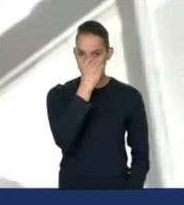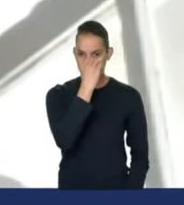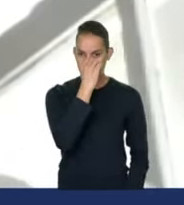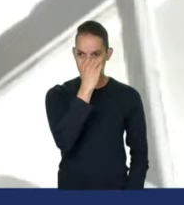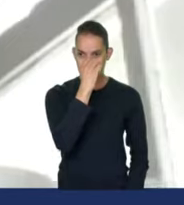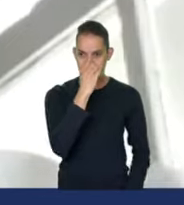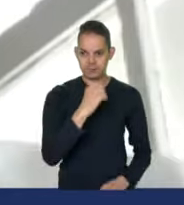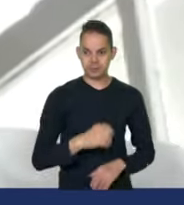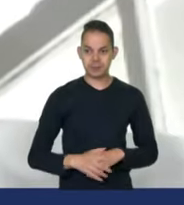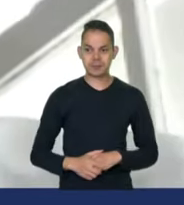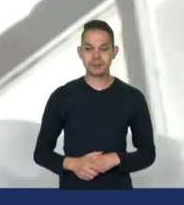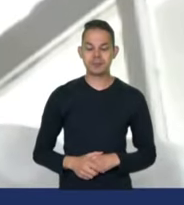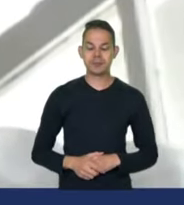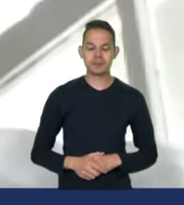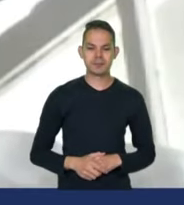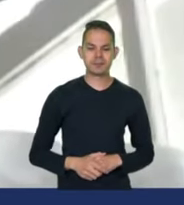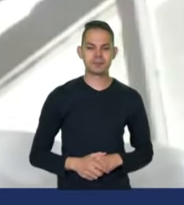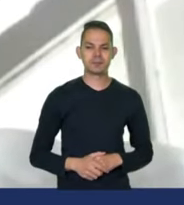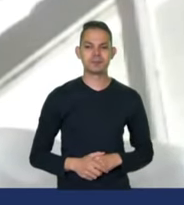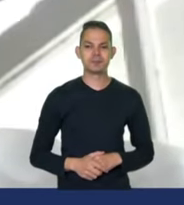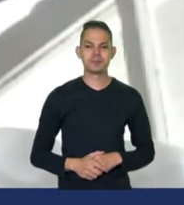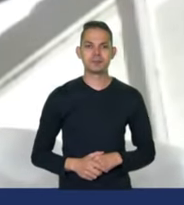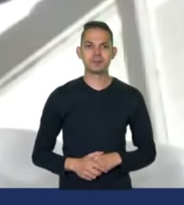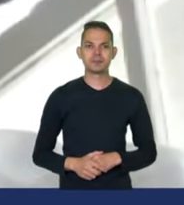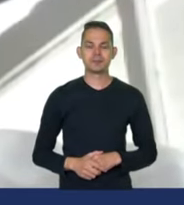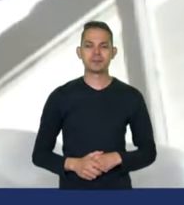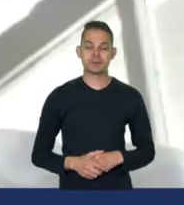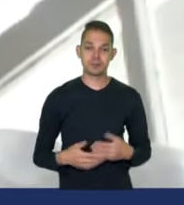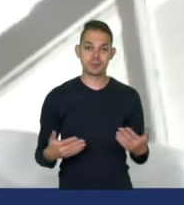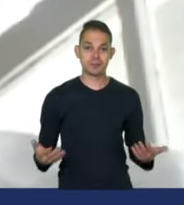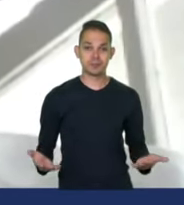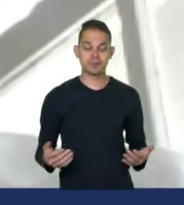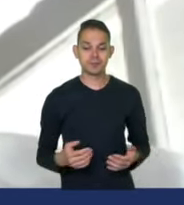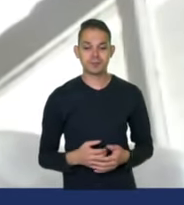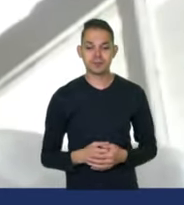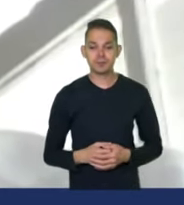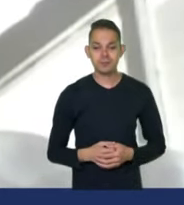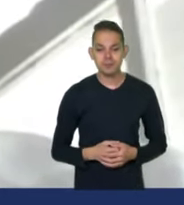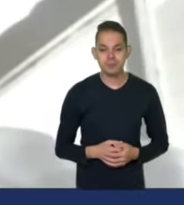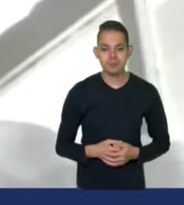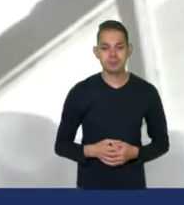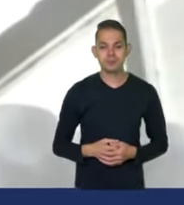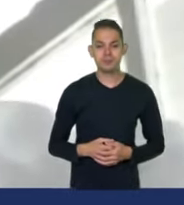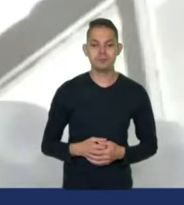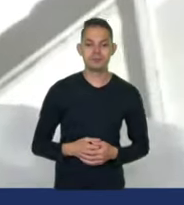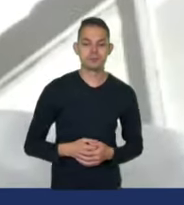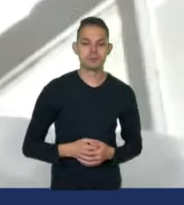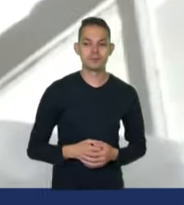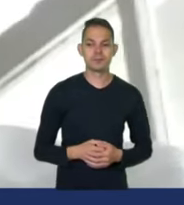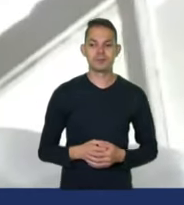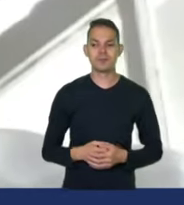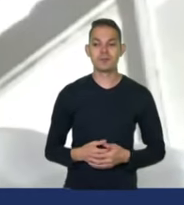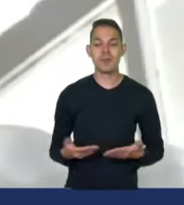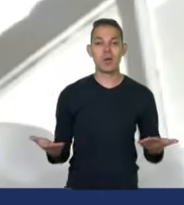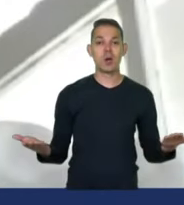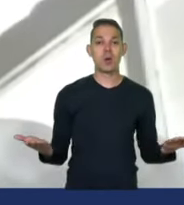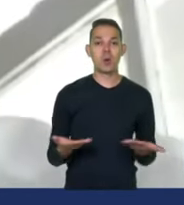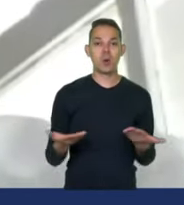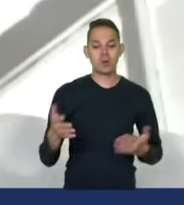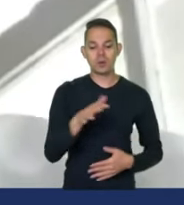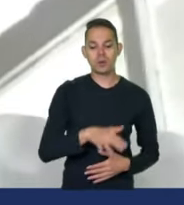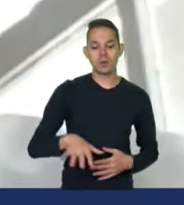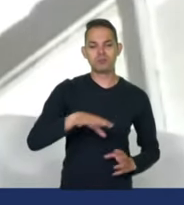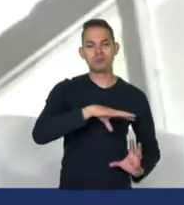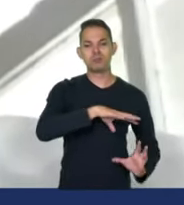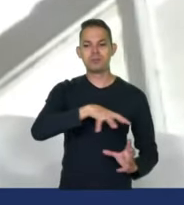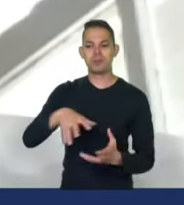para tentar falar nesse tempo. Bom, eu acho que o que estamos vivendo hoje no âmbito global é uma